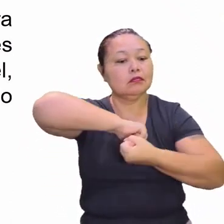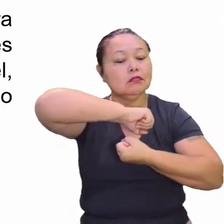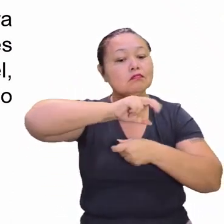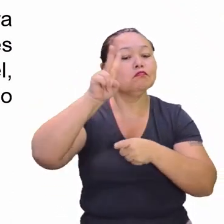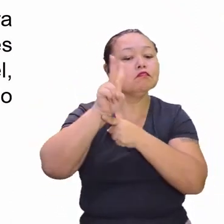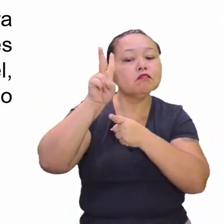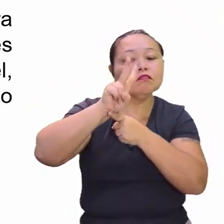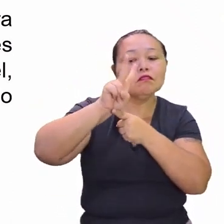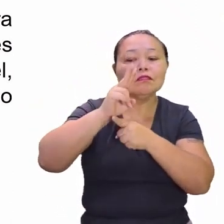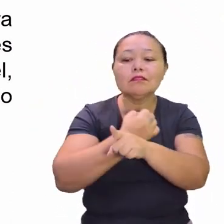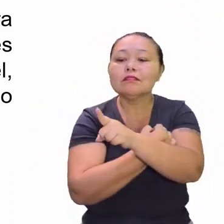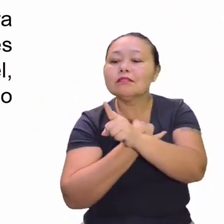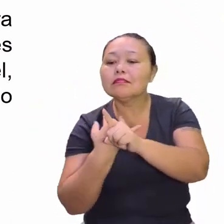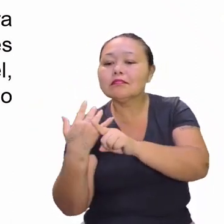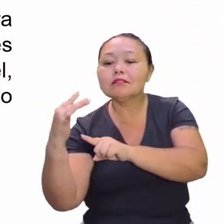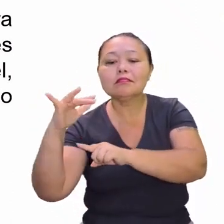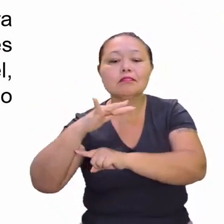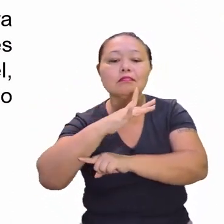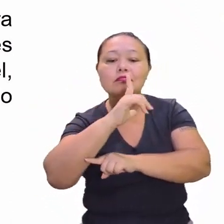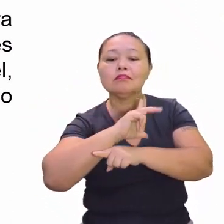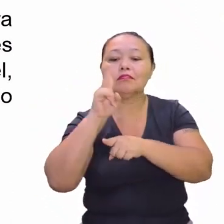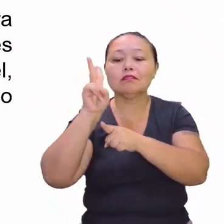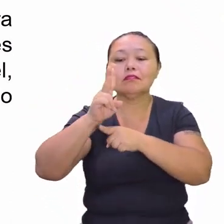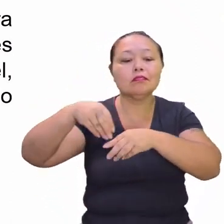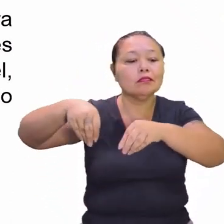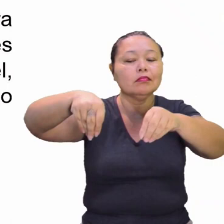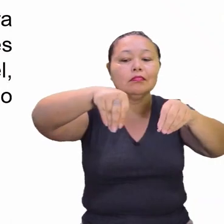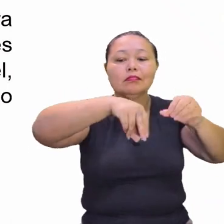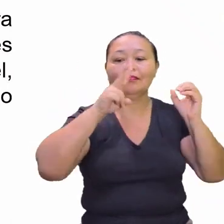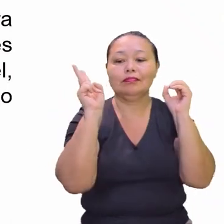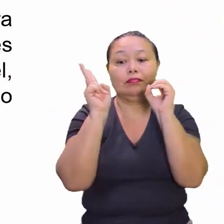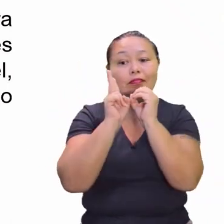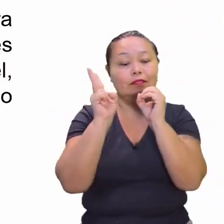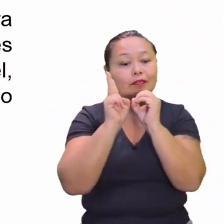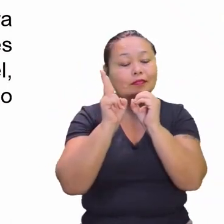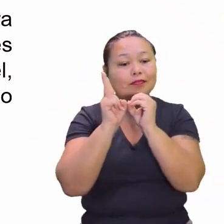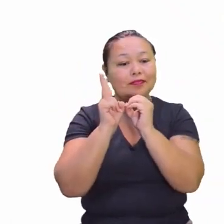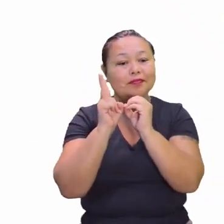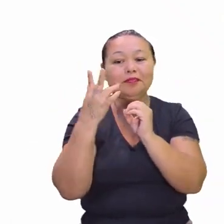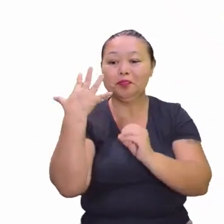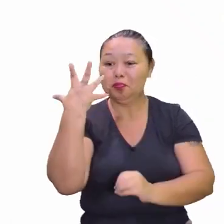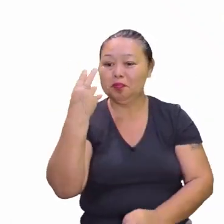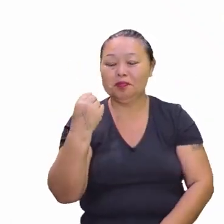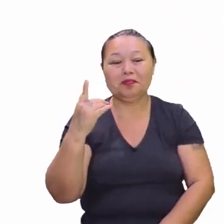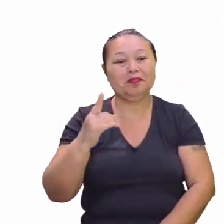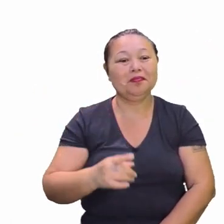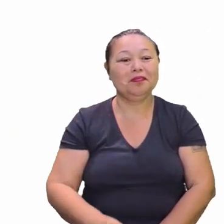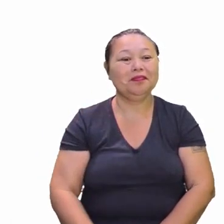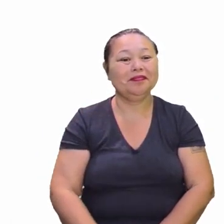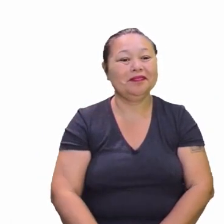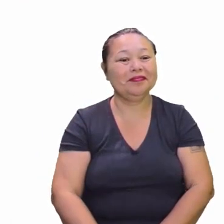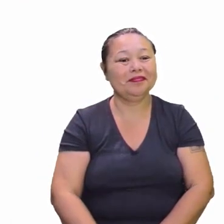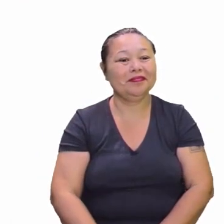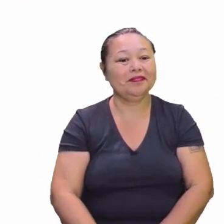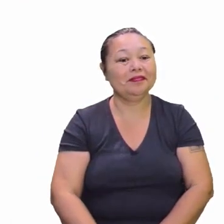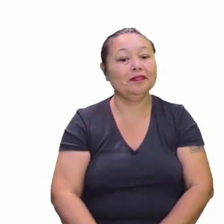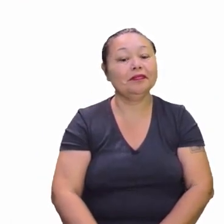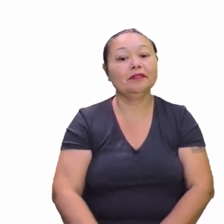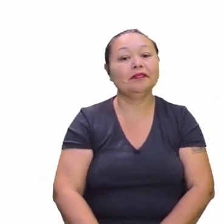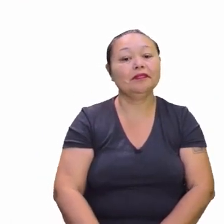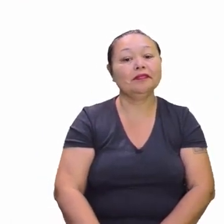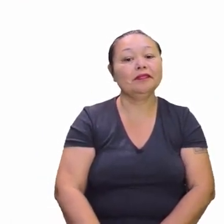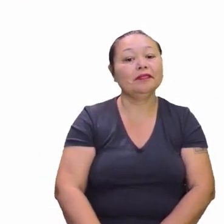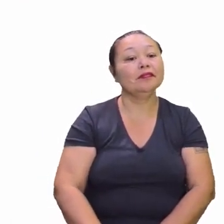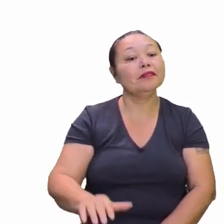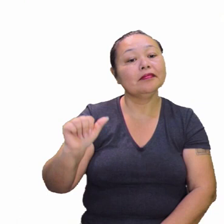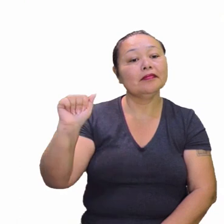sustentável, preservando o ecossistema e protegendo o território indígena. Rapaz, isso está muito bonito, hein, Rogério? Muito bonito. Ô, louco.